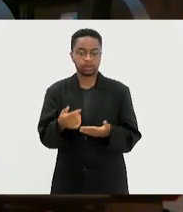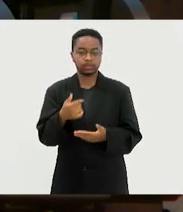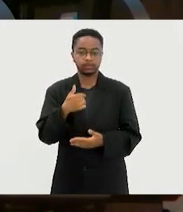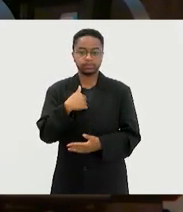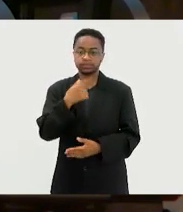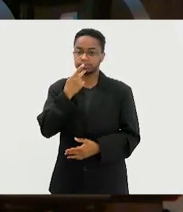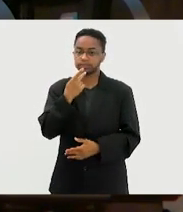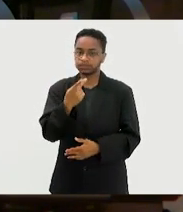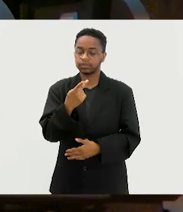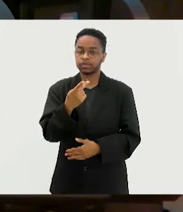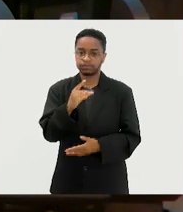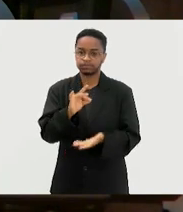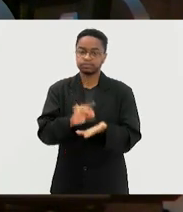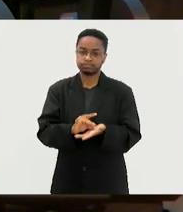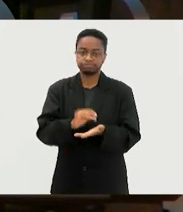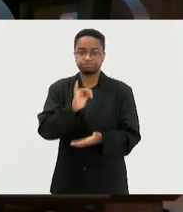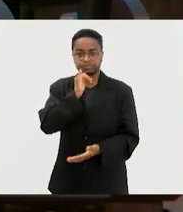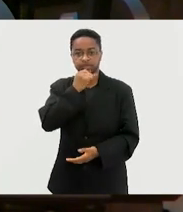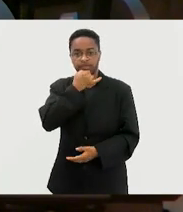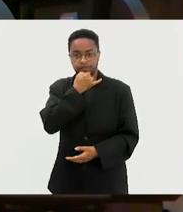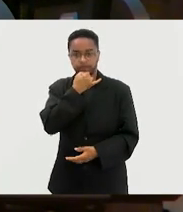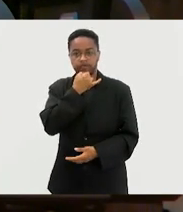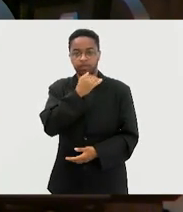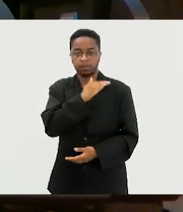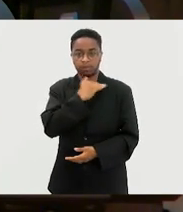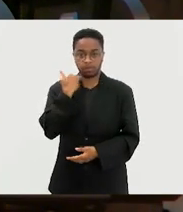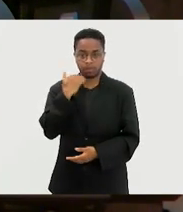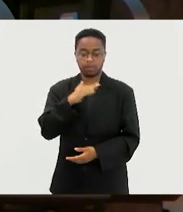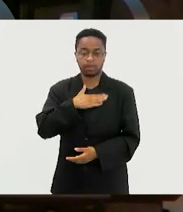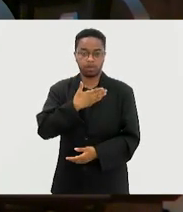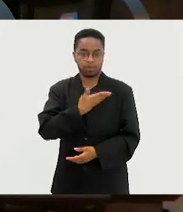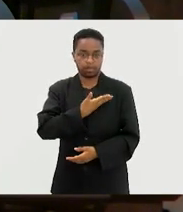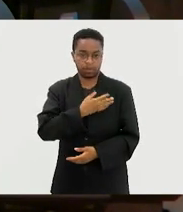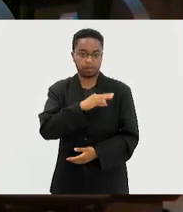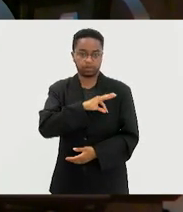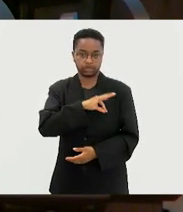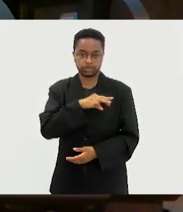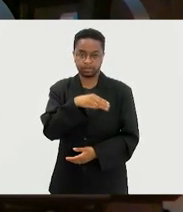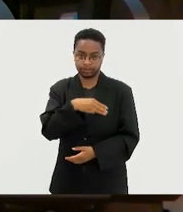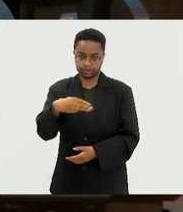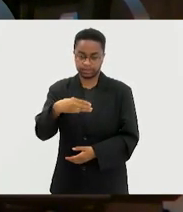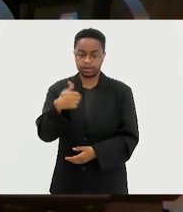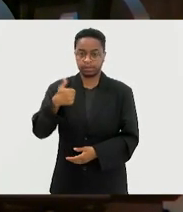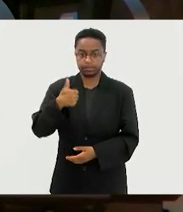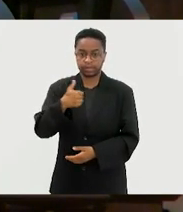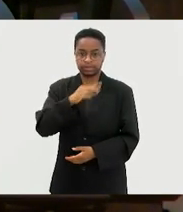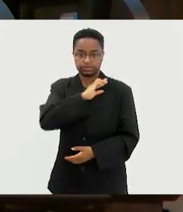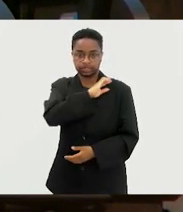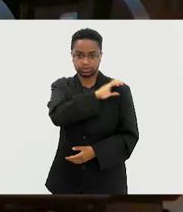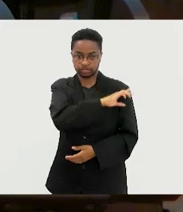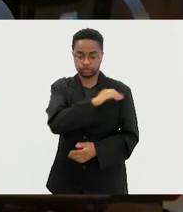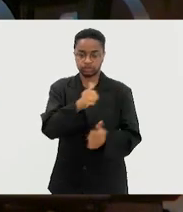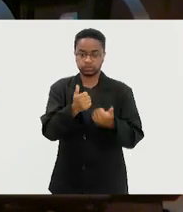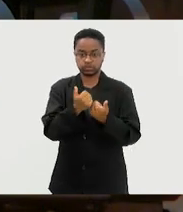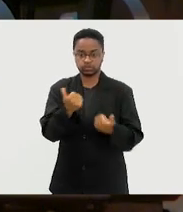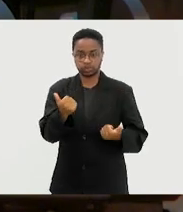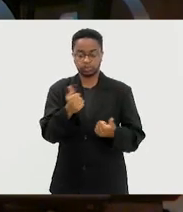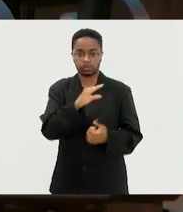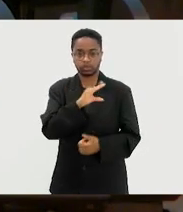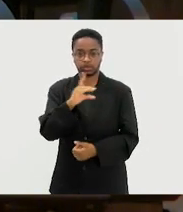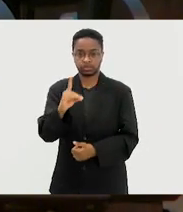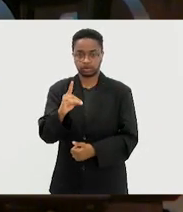questão lamentável da morte, né, do meu colega, policial militar, primeiro sargento, subcoordenador da base